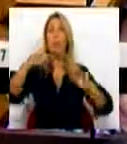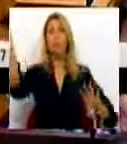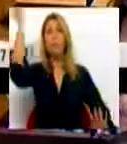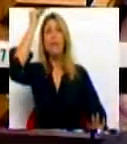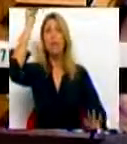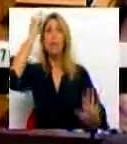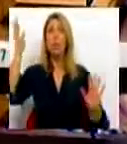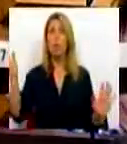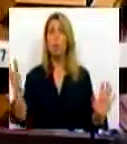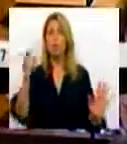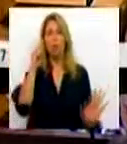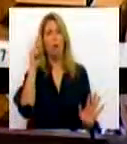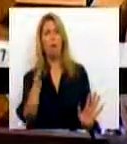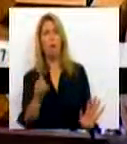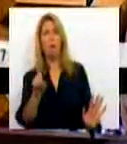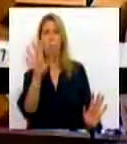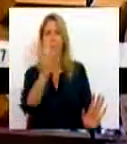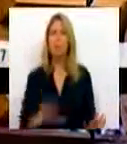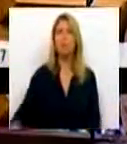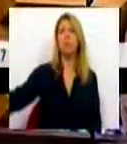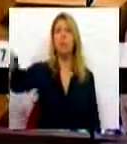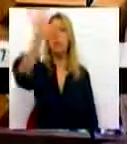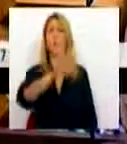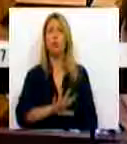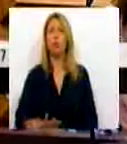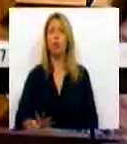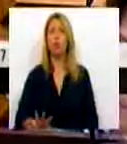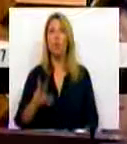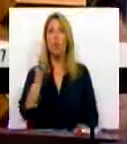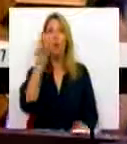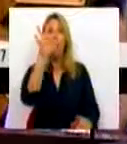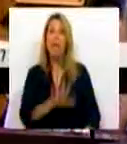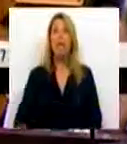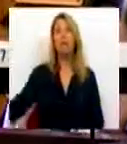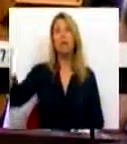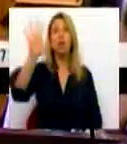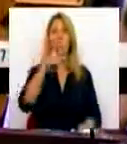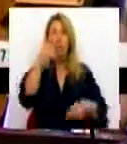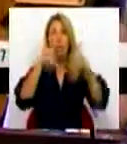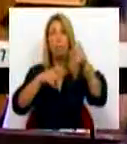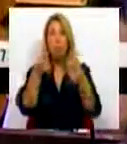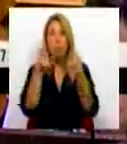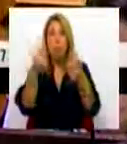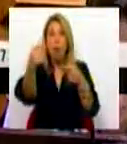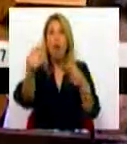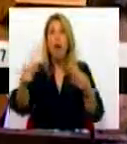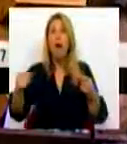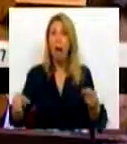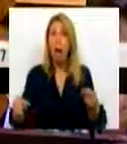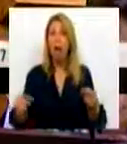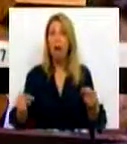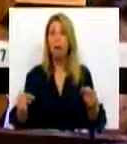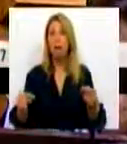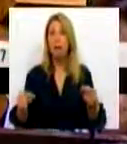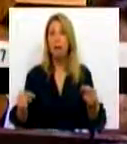interior, sem olhar ao nosso território, sem olhar aos tais territórios de baixa densidade com os quais enchem